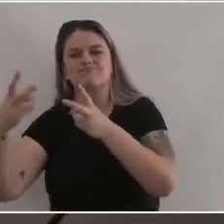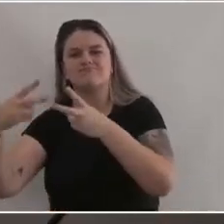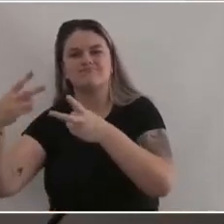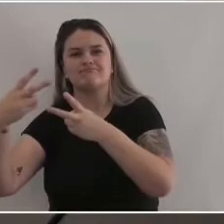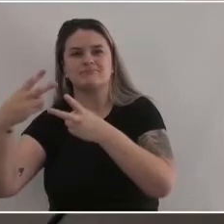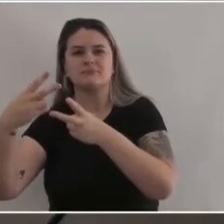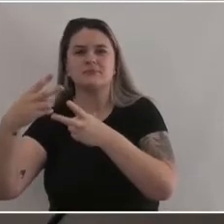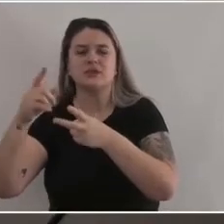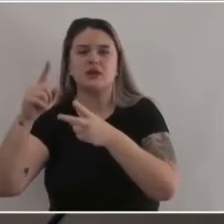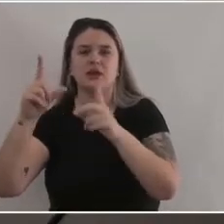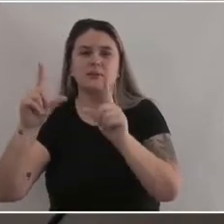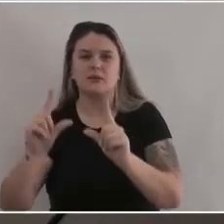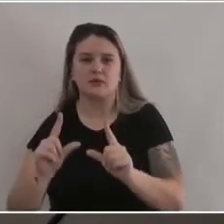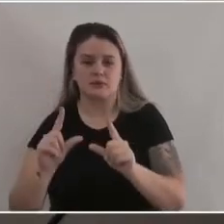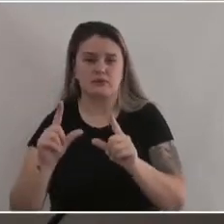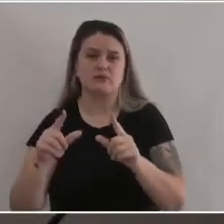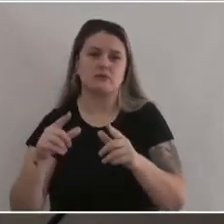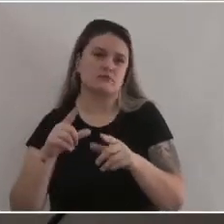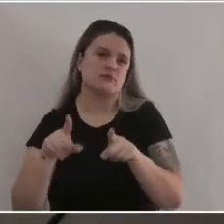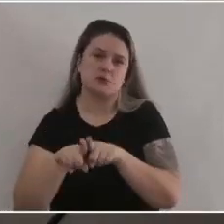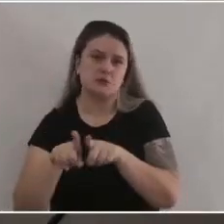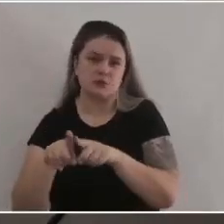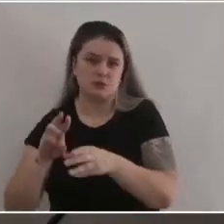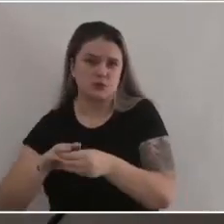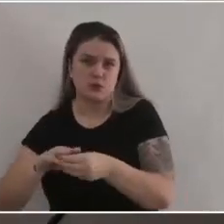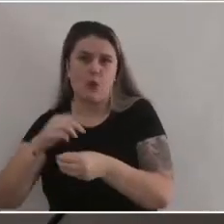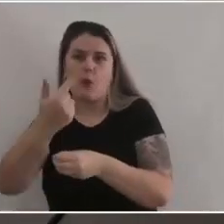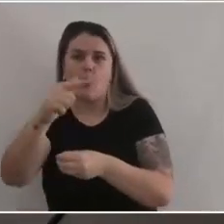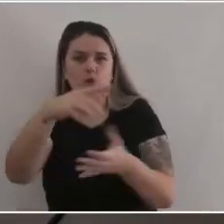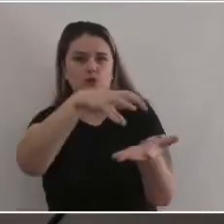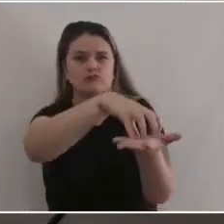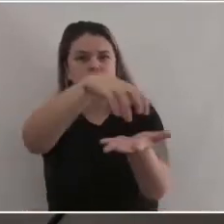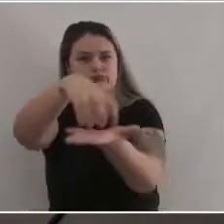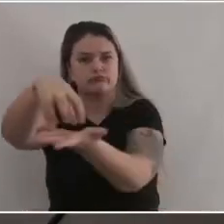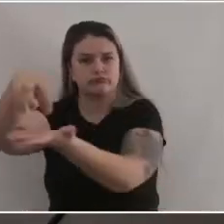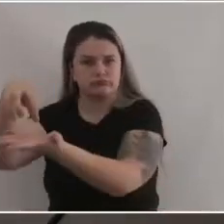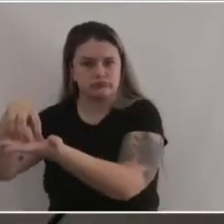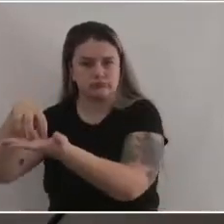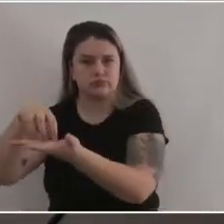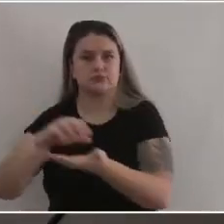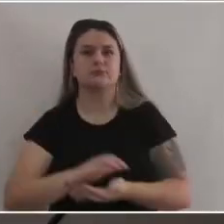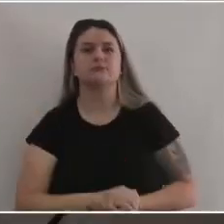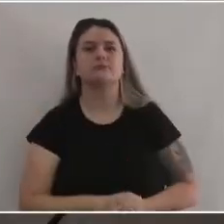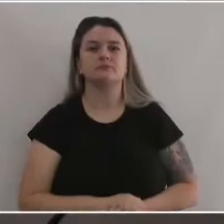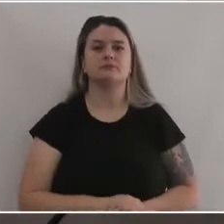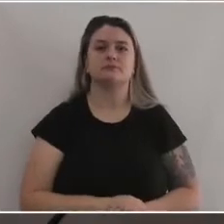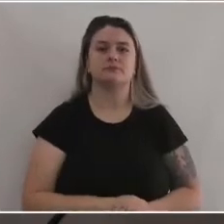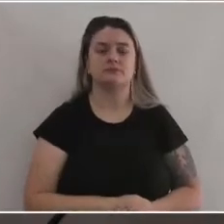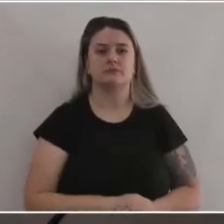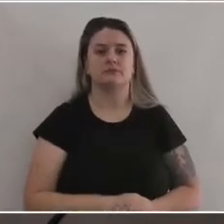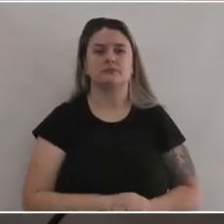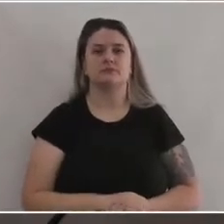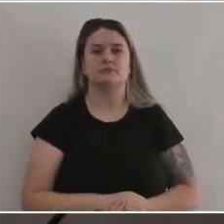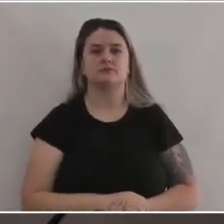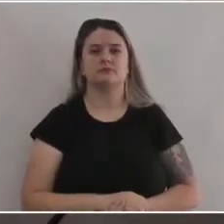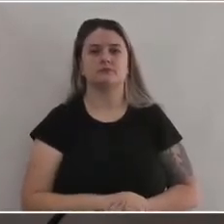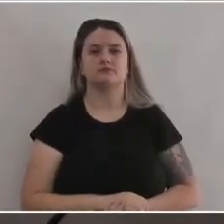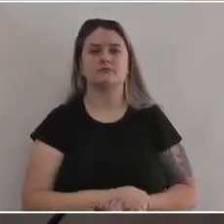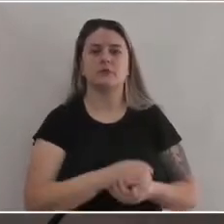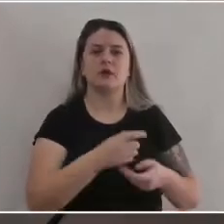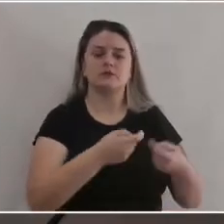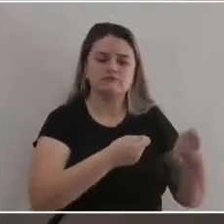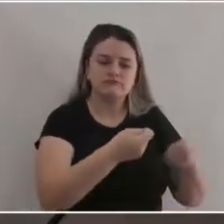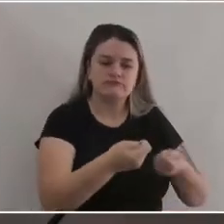tanto no município como das demais entidades. Receita de serviços. Orçado